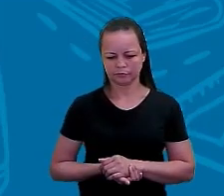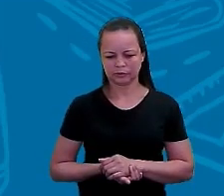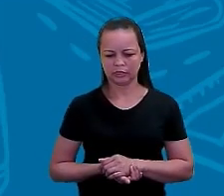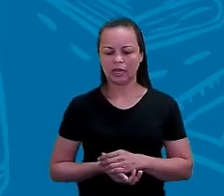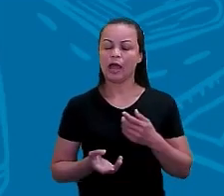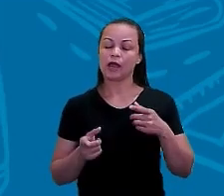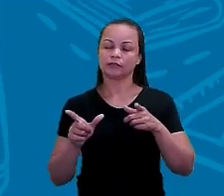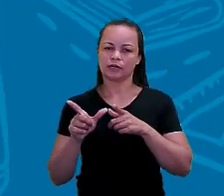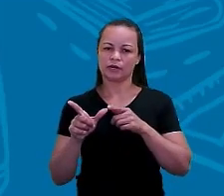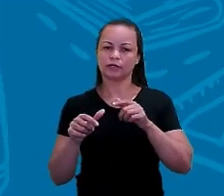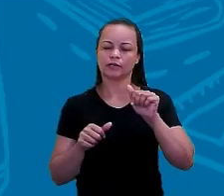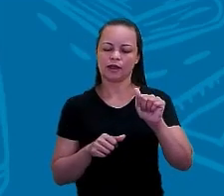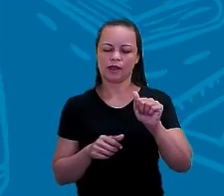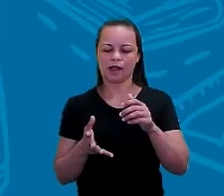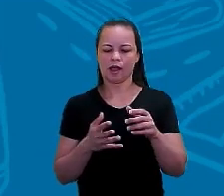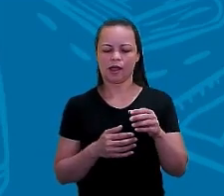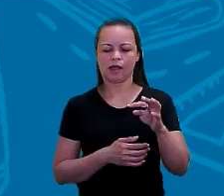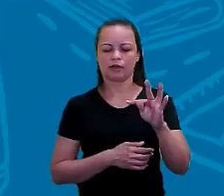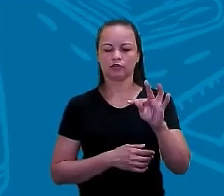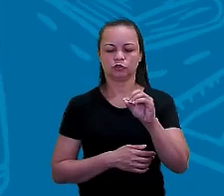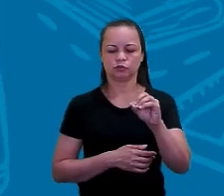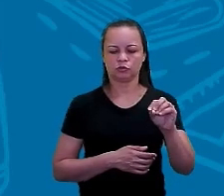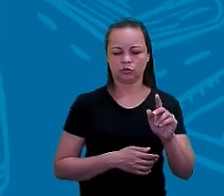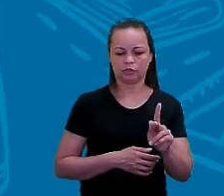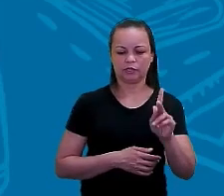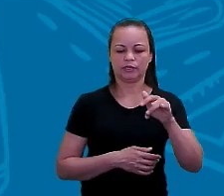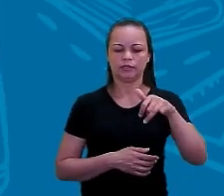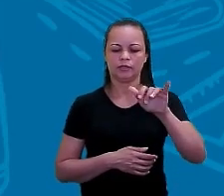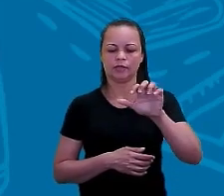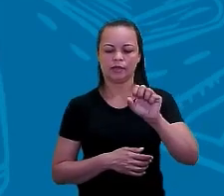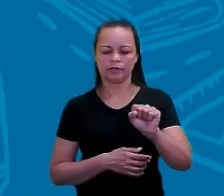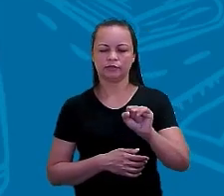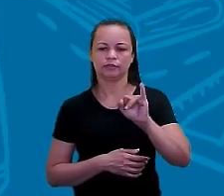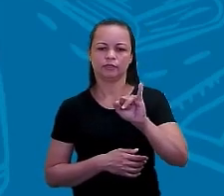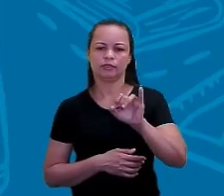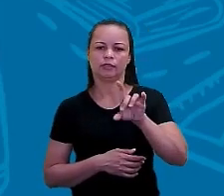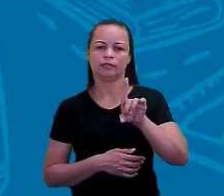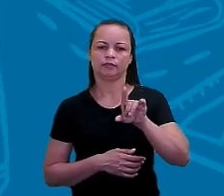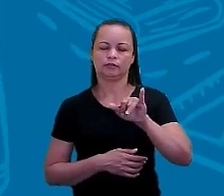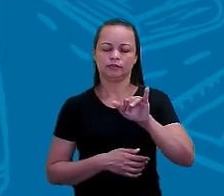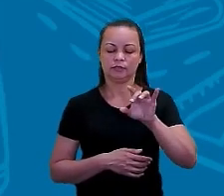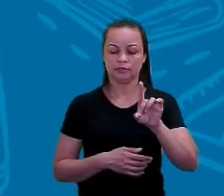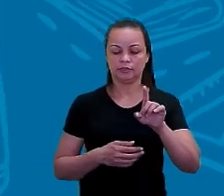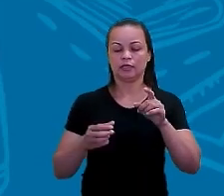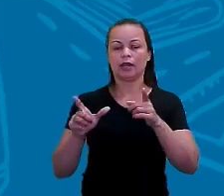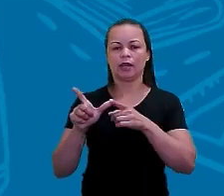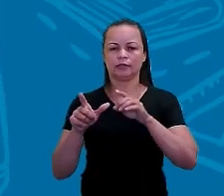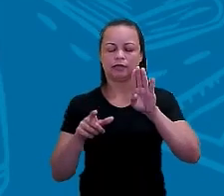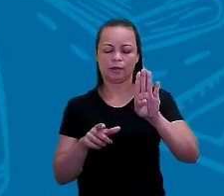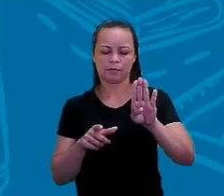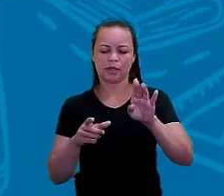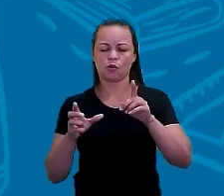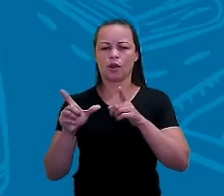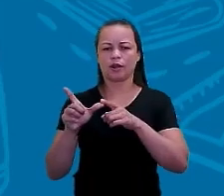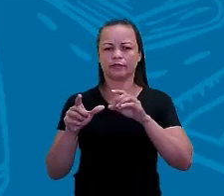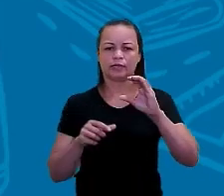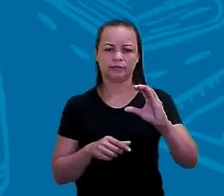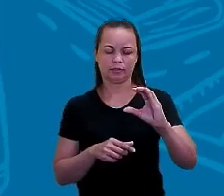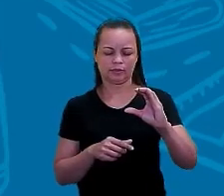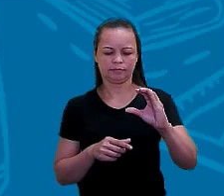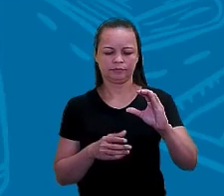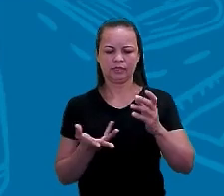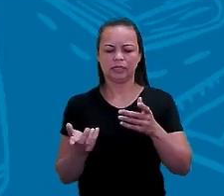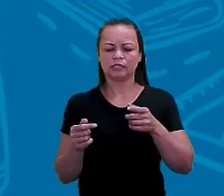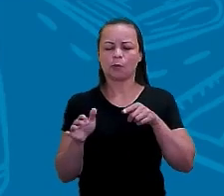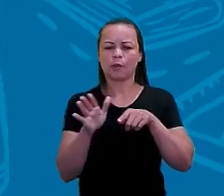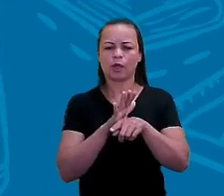yes I did. Seria take, yes I did. Or takes, yes I do. Bem, se eu estou perguntando com did,